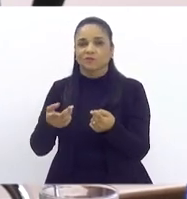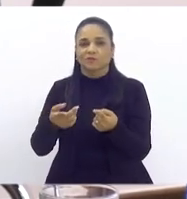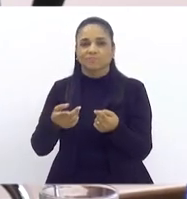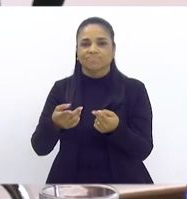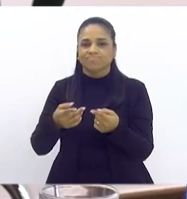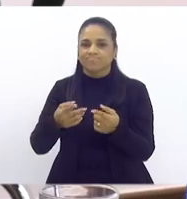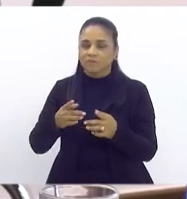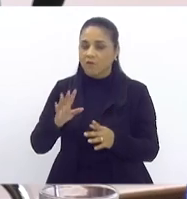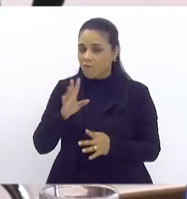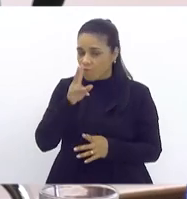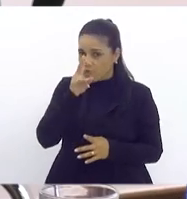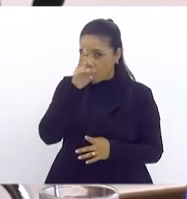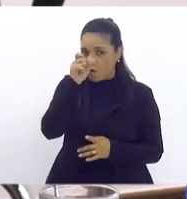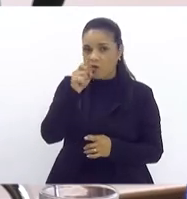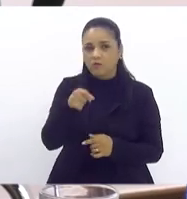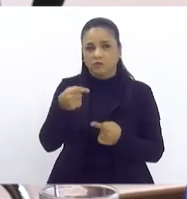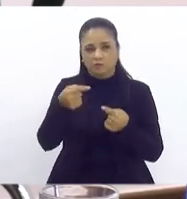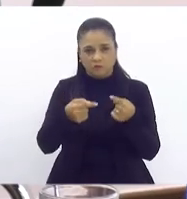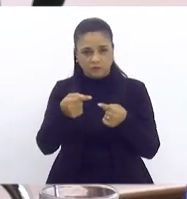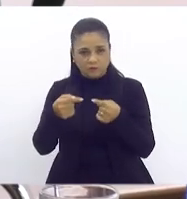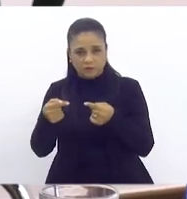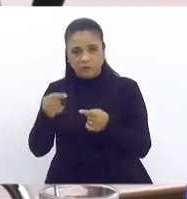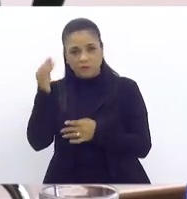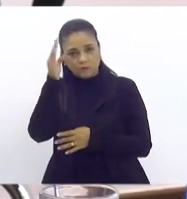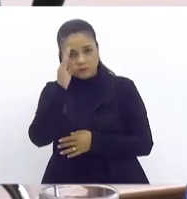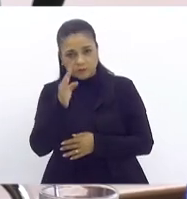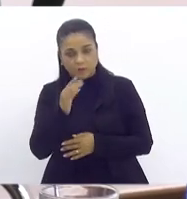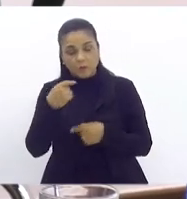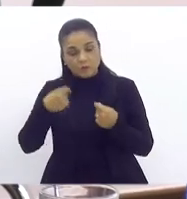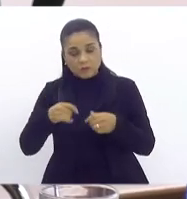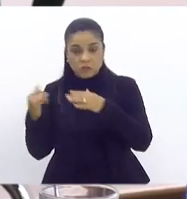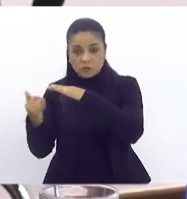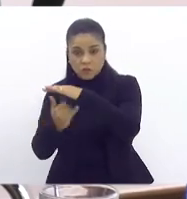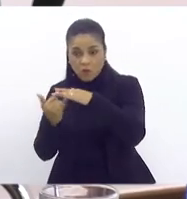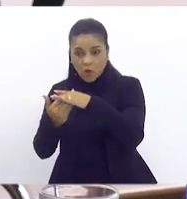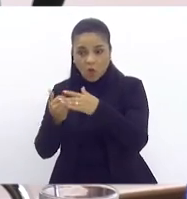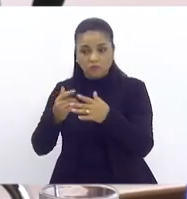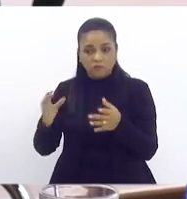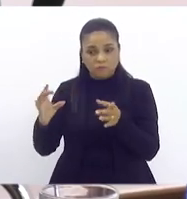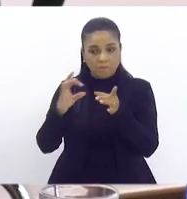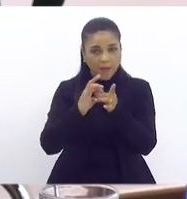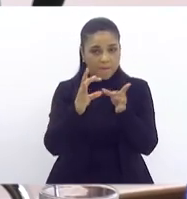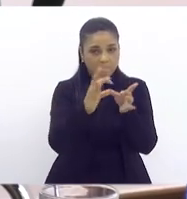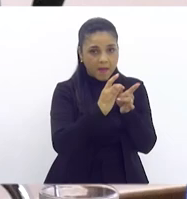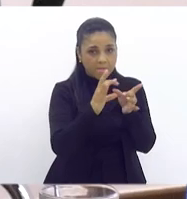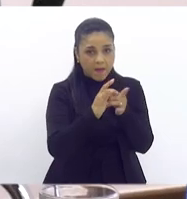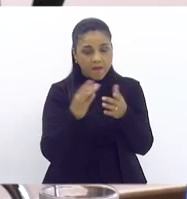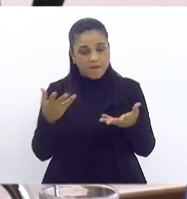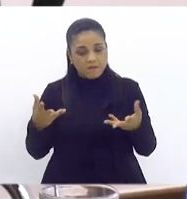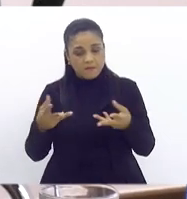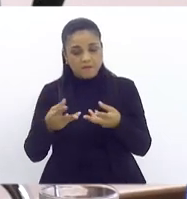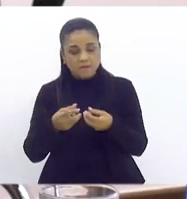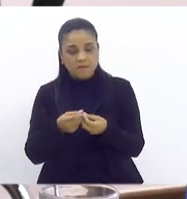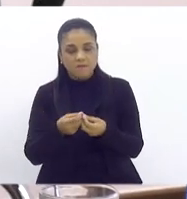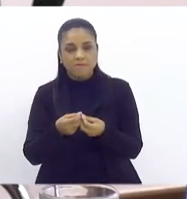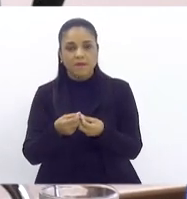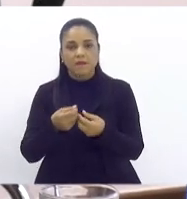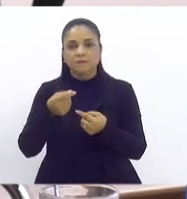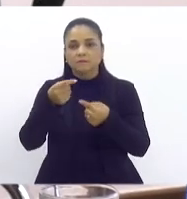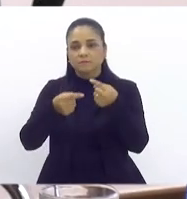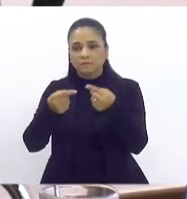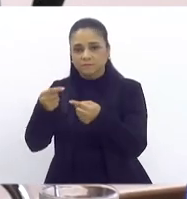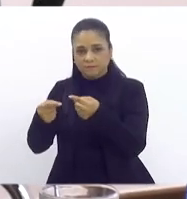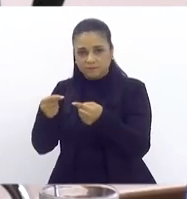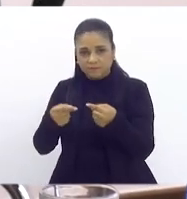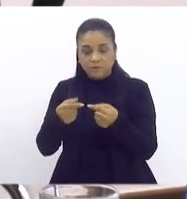pungente no Brasil e é preciso que outros órgãos estejam mais sensibilizados para essa discussão